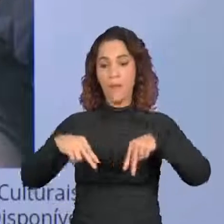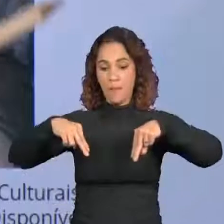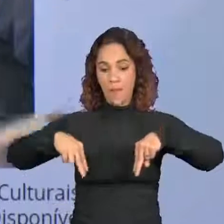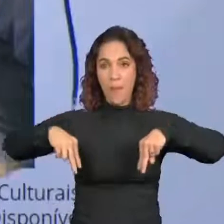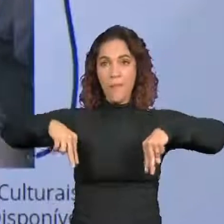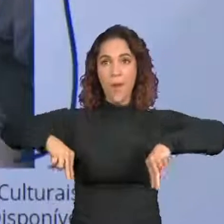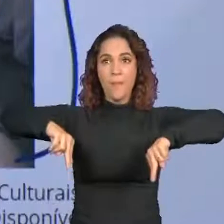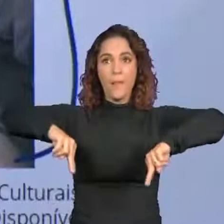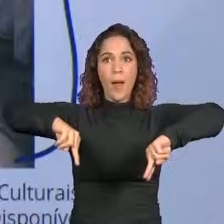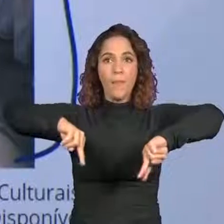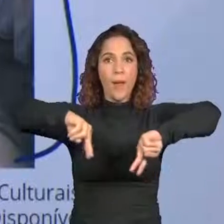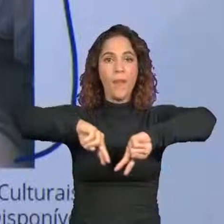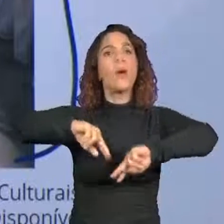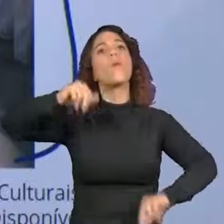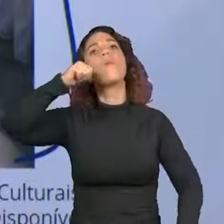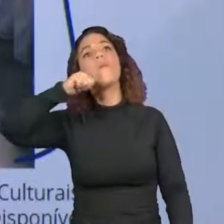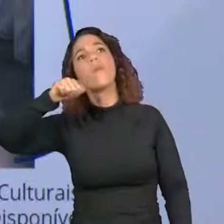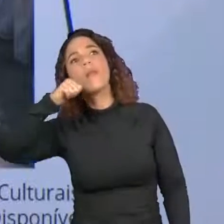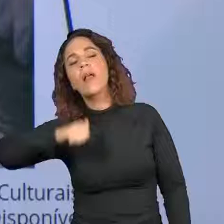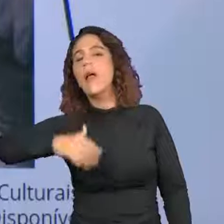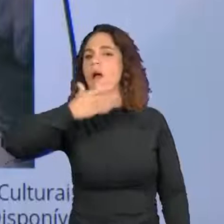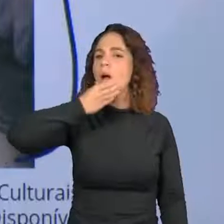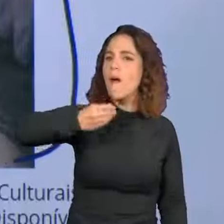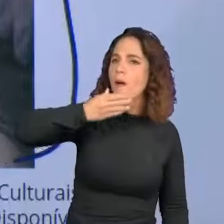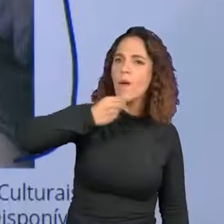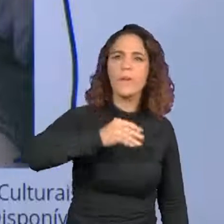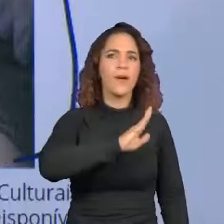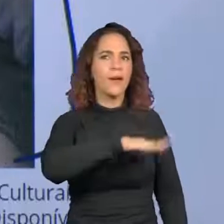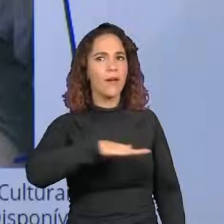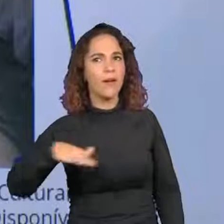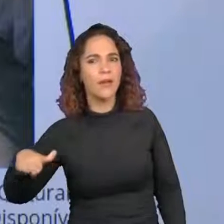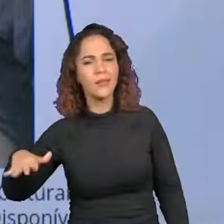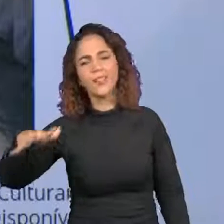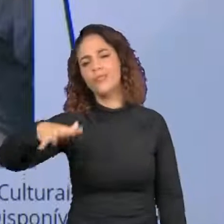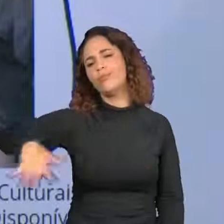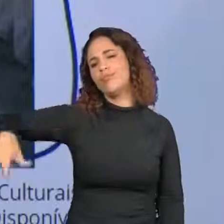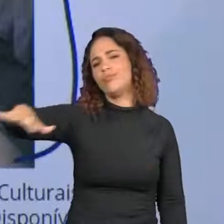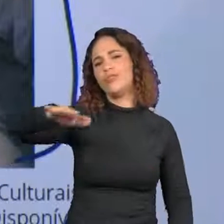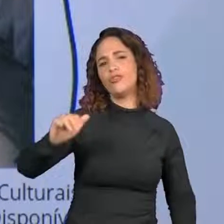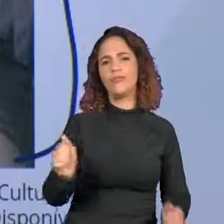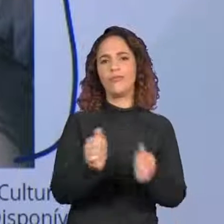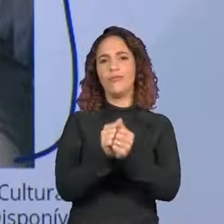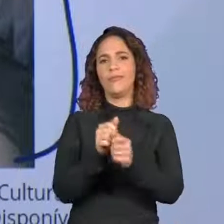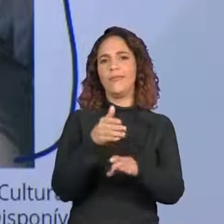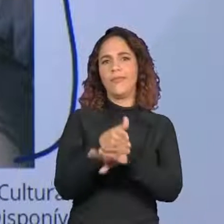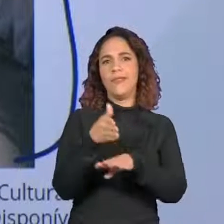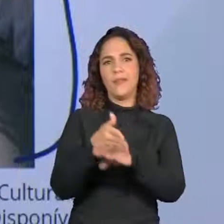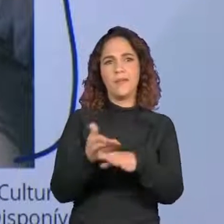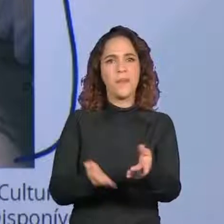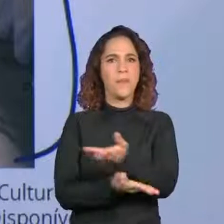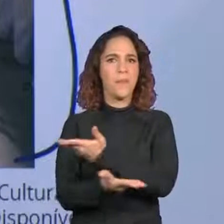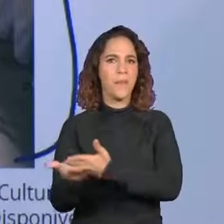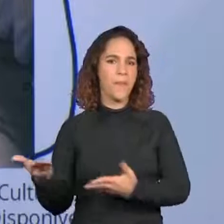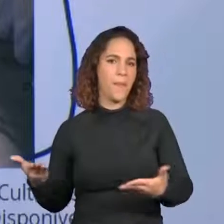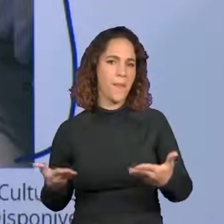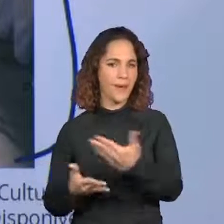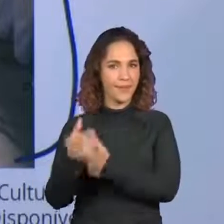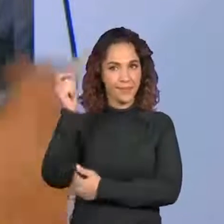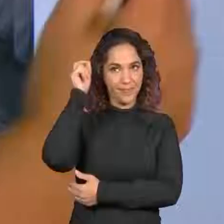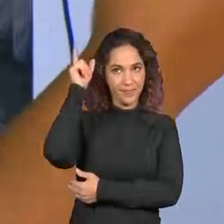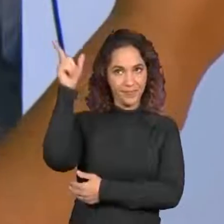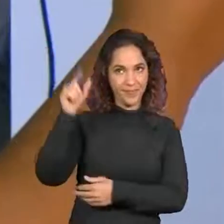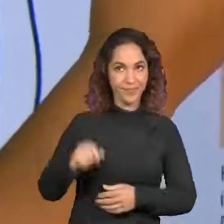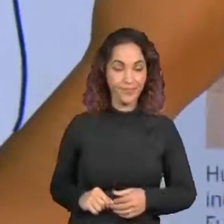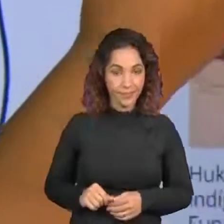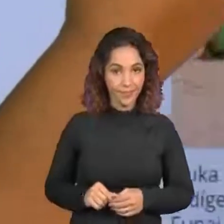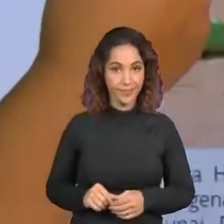tenho mulheres, homens, crianças, todos participando desse compartilhamento de cultura.